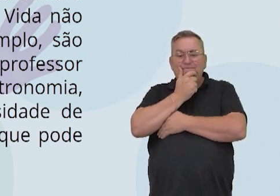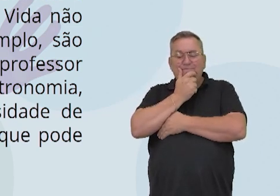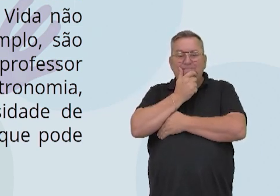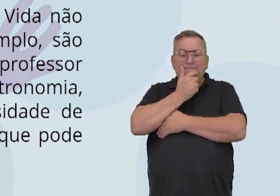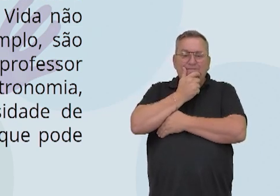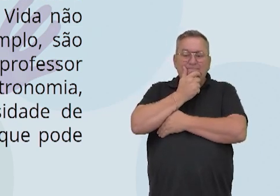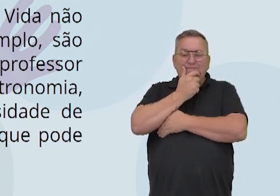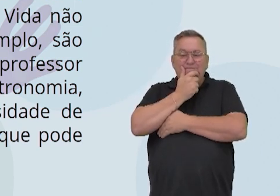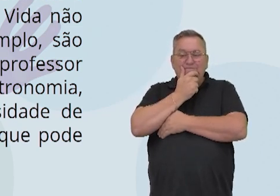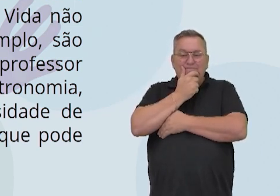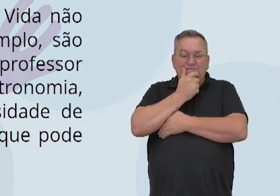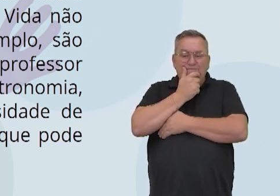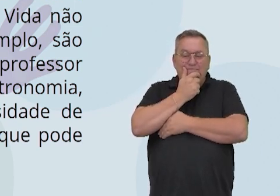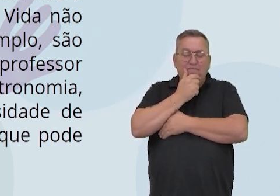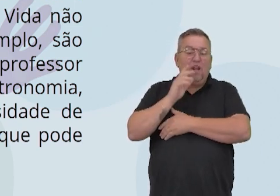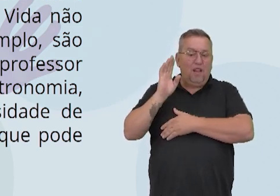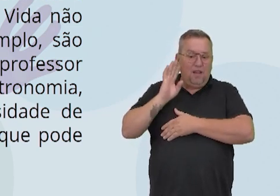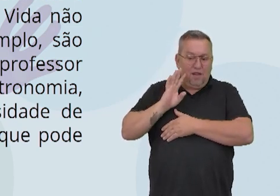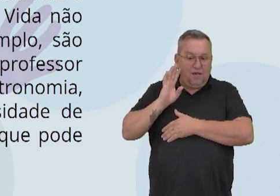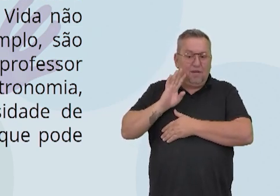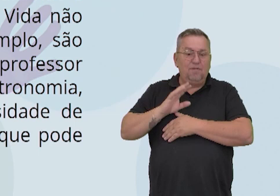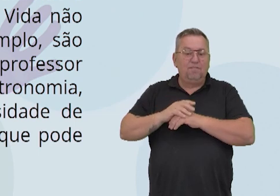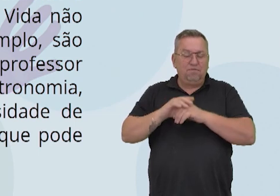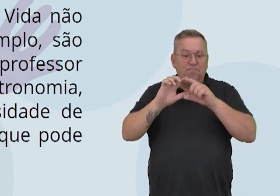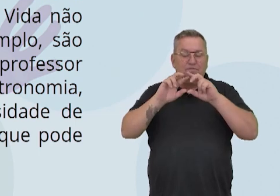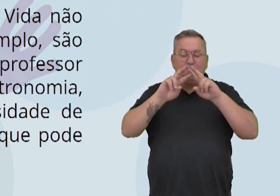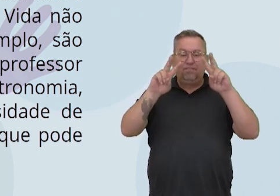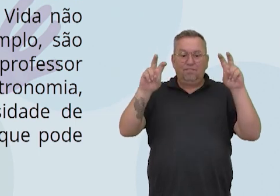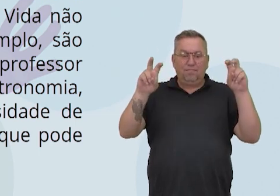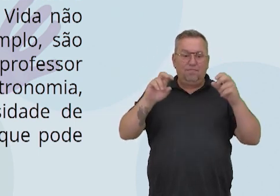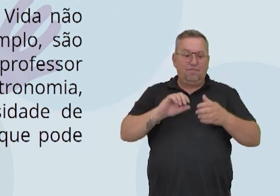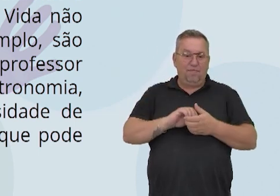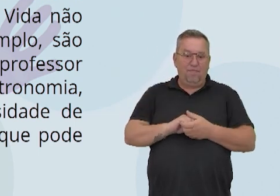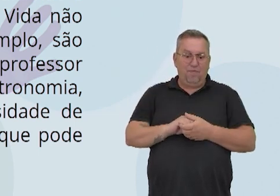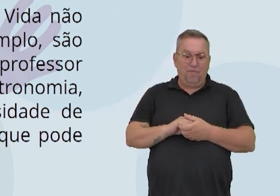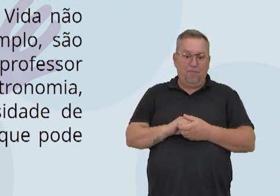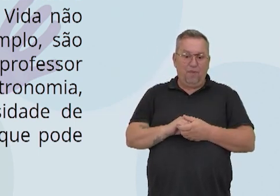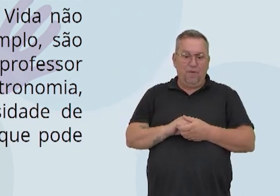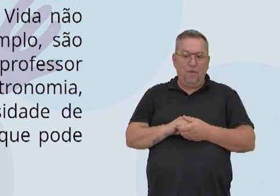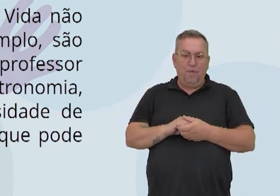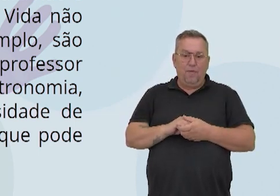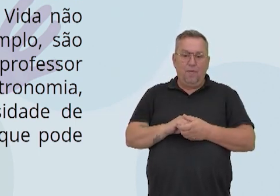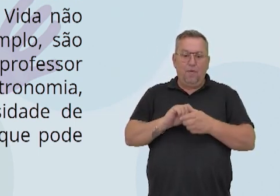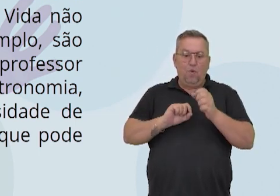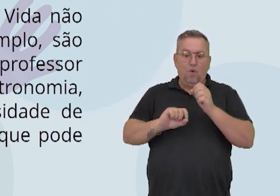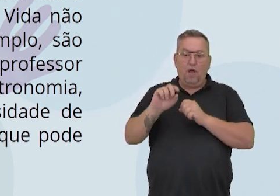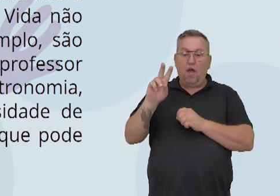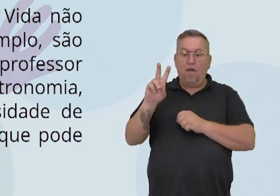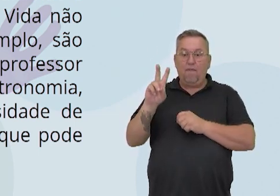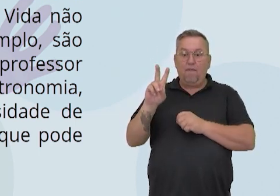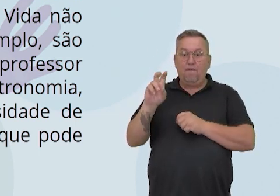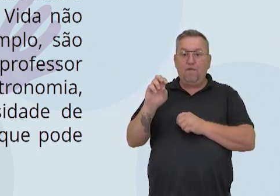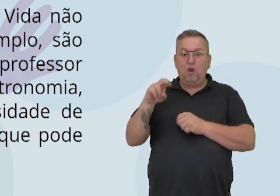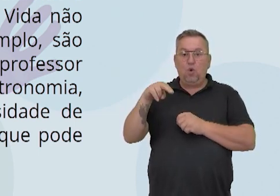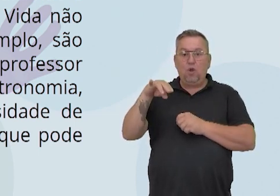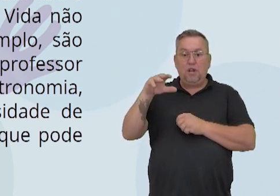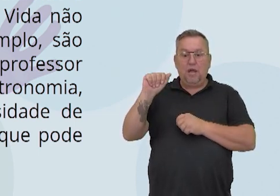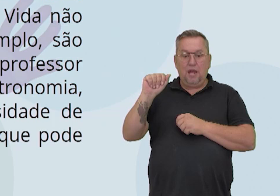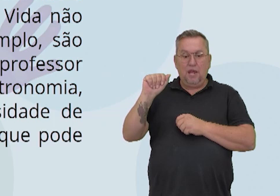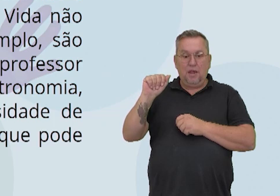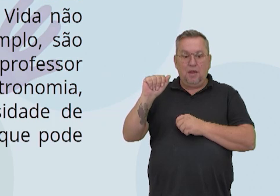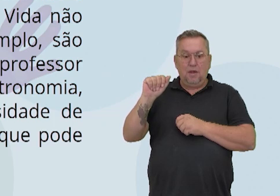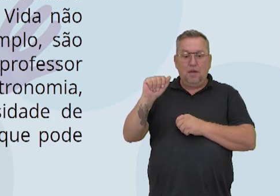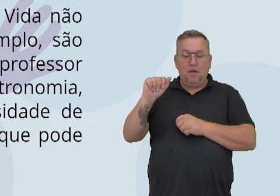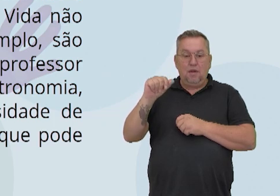aí bem instigante, né? Sobre extraterrestre, ok? Aí temos aí quem escreveu, a Verônica Soares,